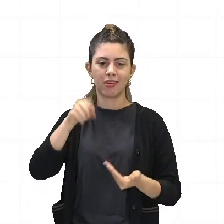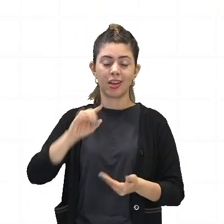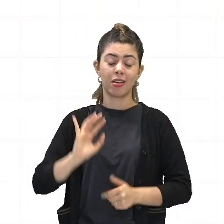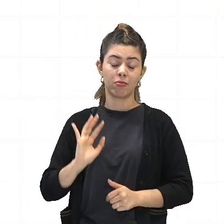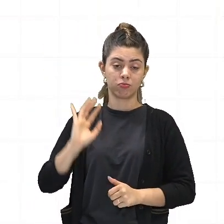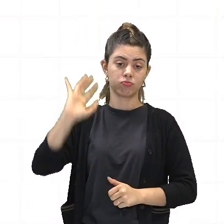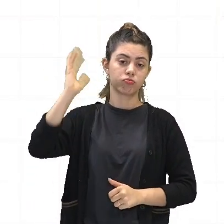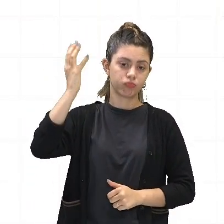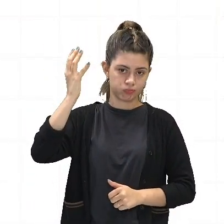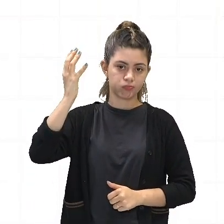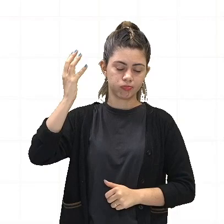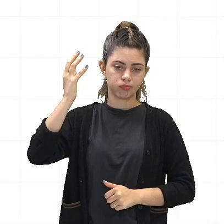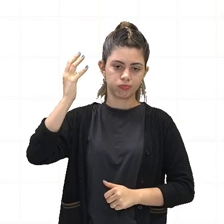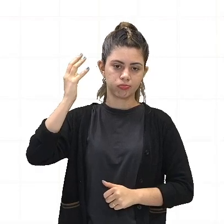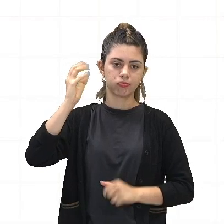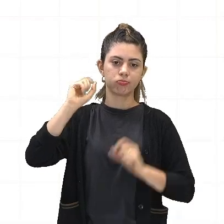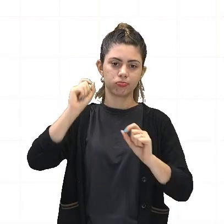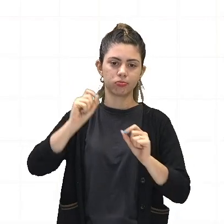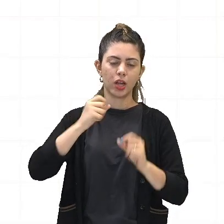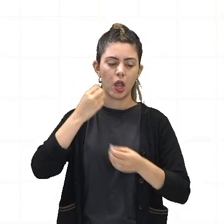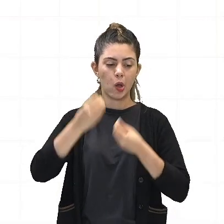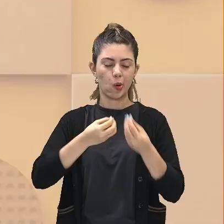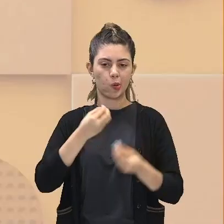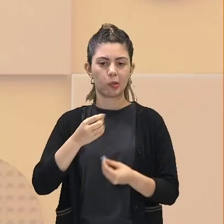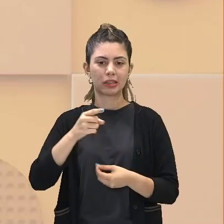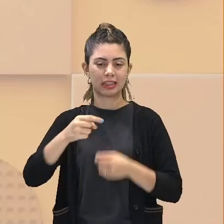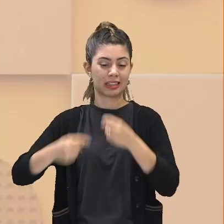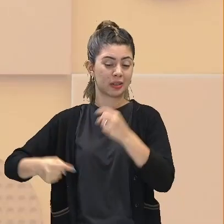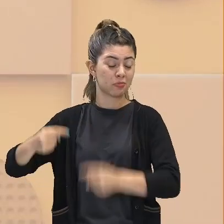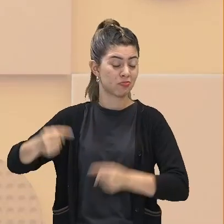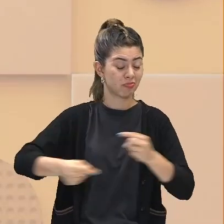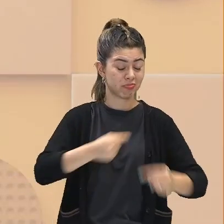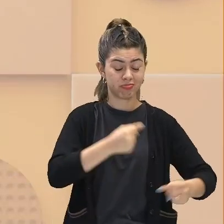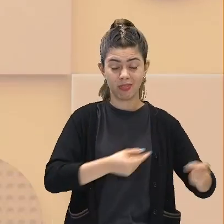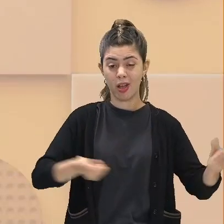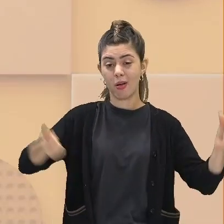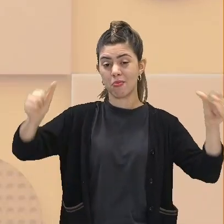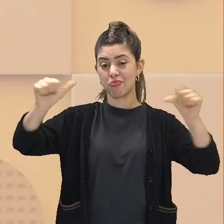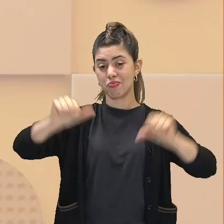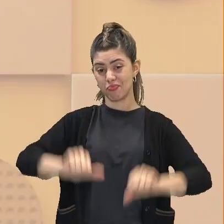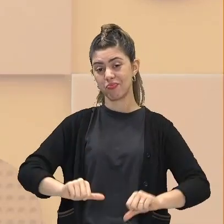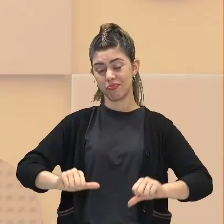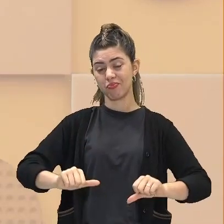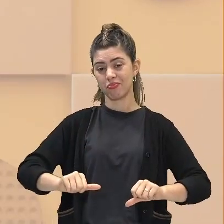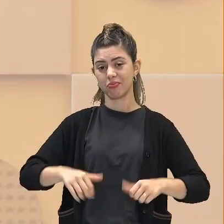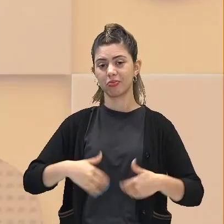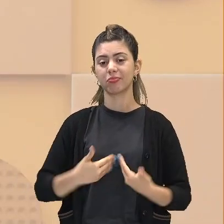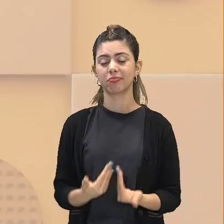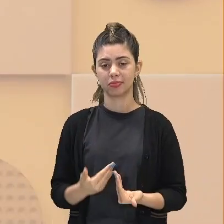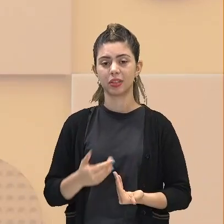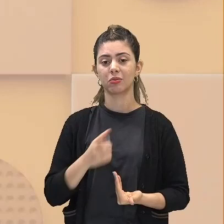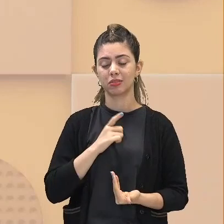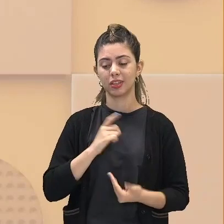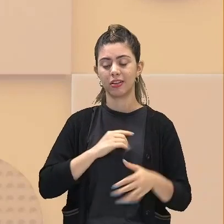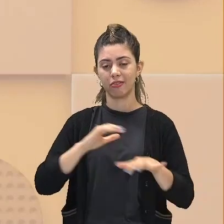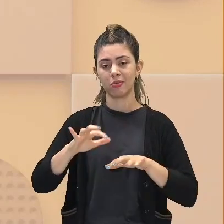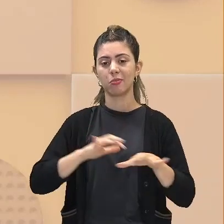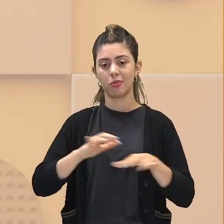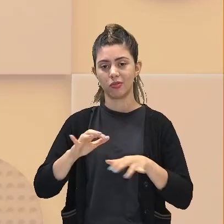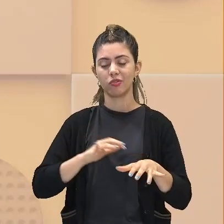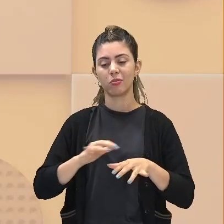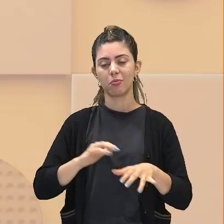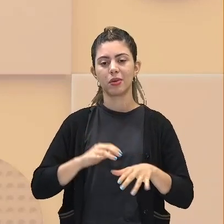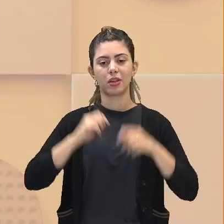os católicos, temendo uma revolta huguenote, perpetraram o assassinato de líderes